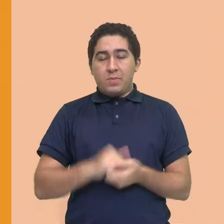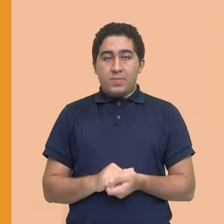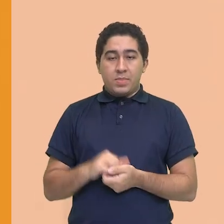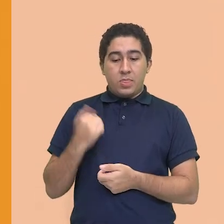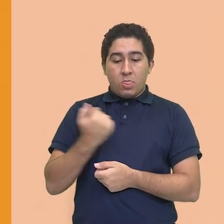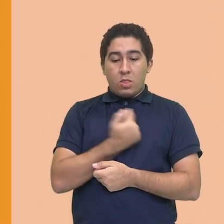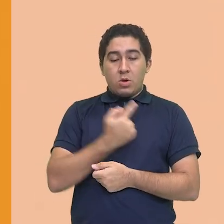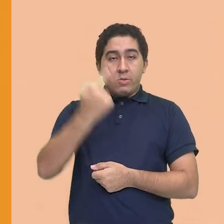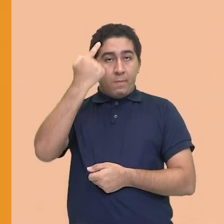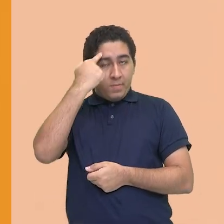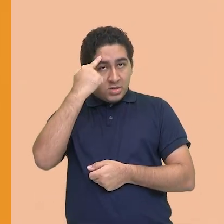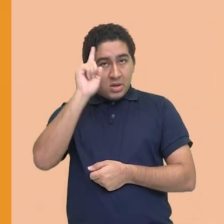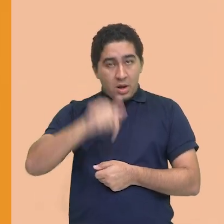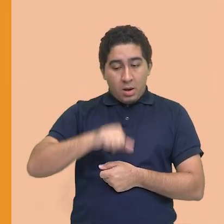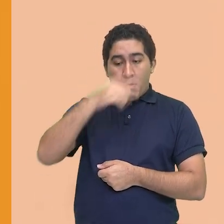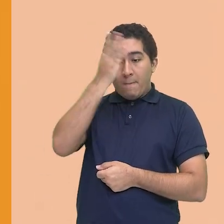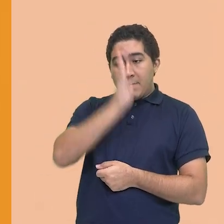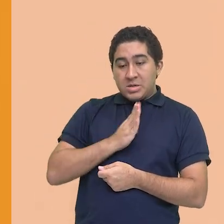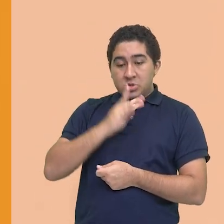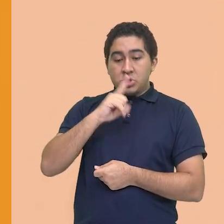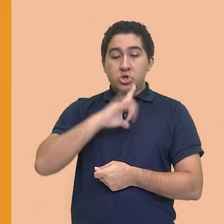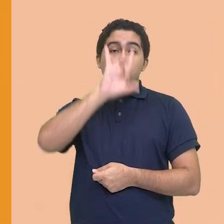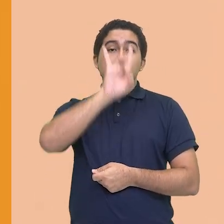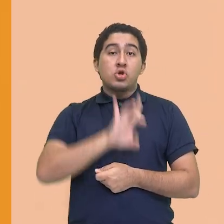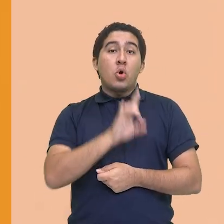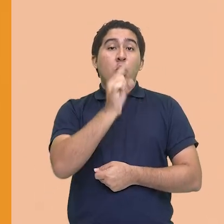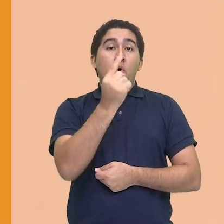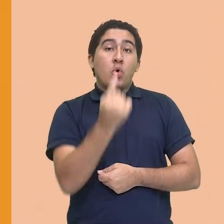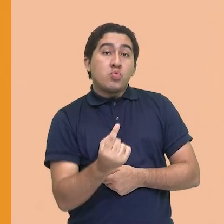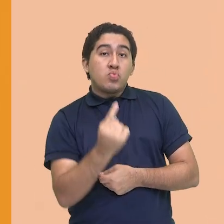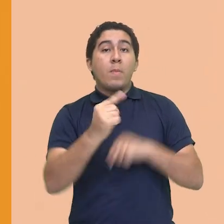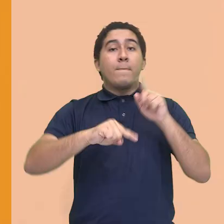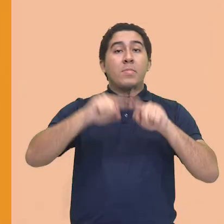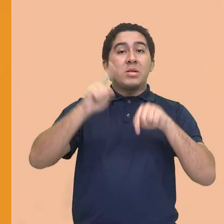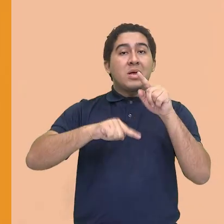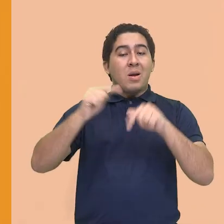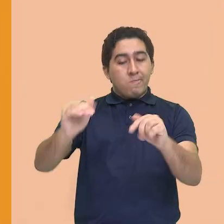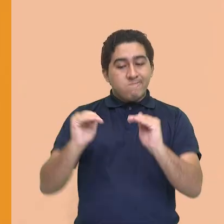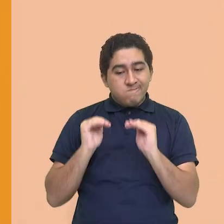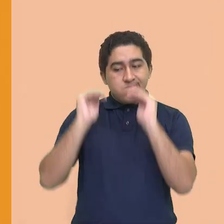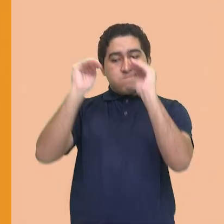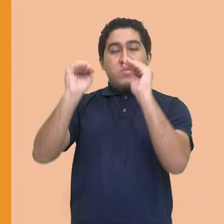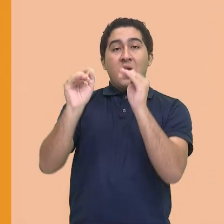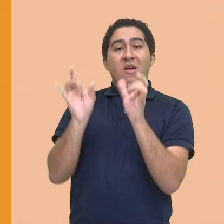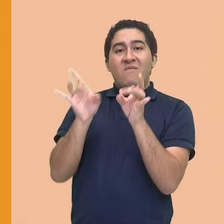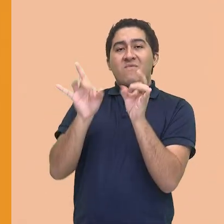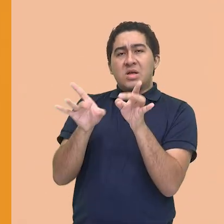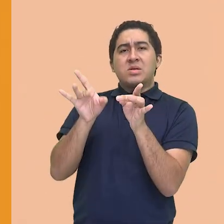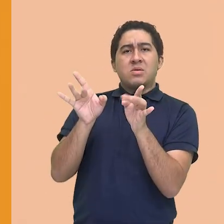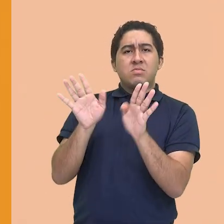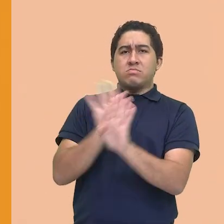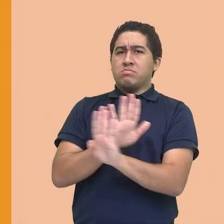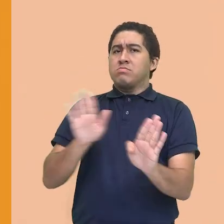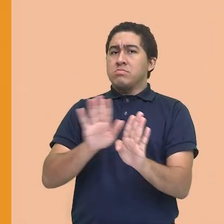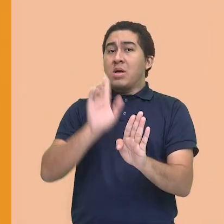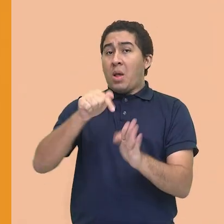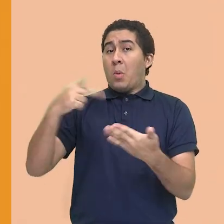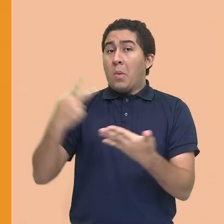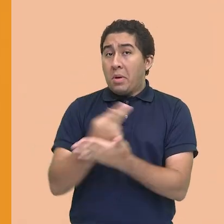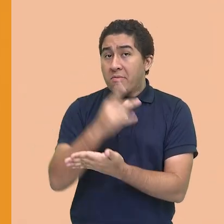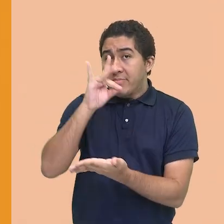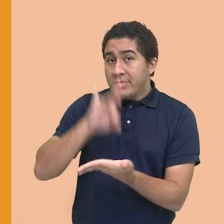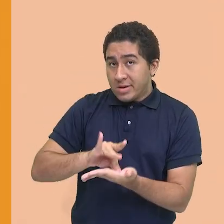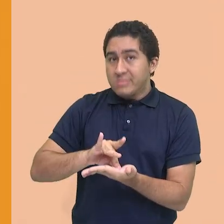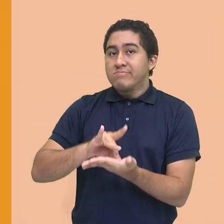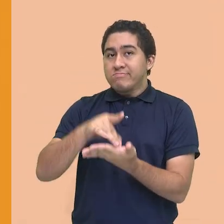gente fala que no Brasil existia apenas um produto predominante nas exportações, a gente está cometendo um equívoco,